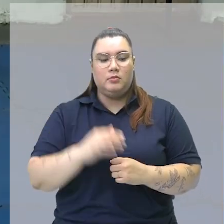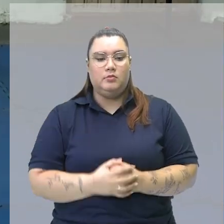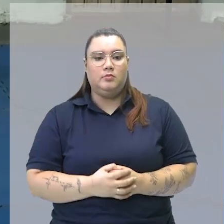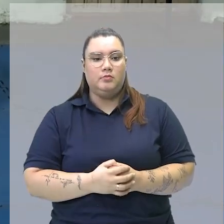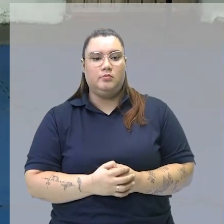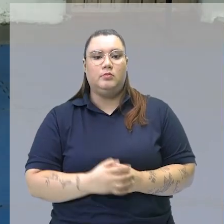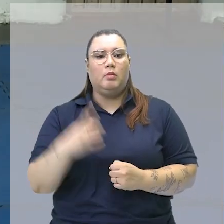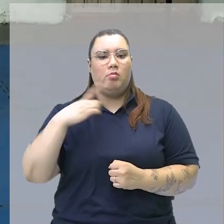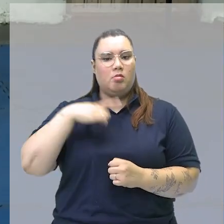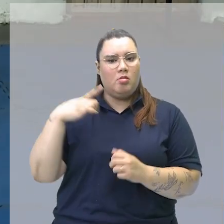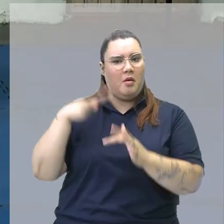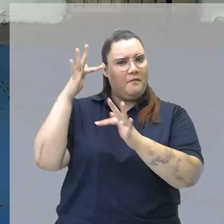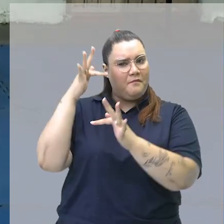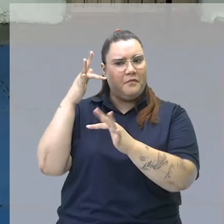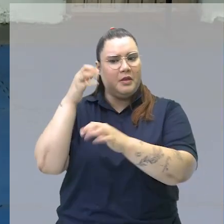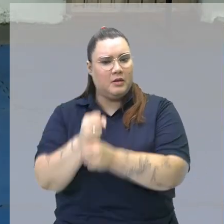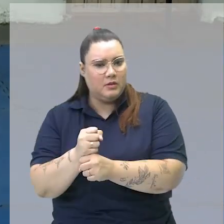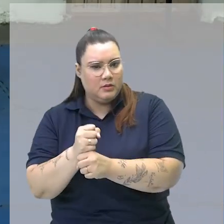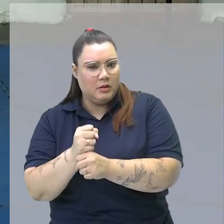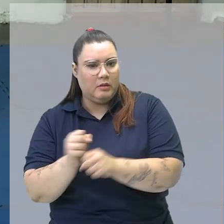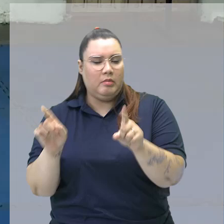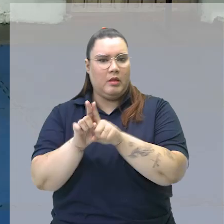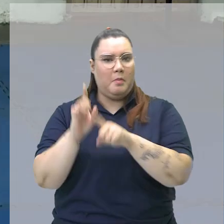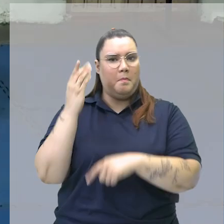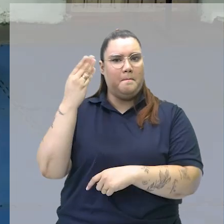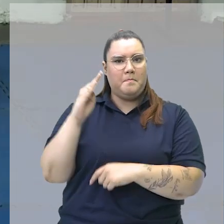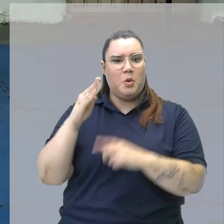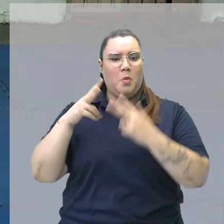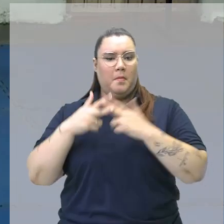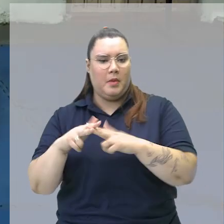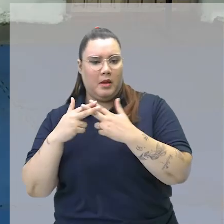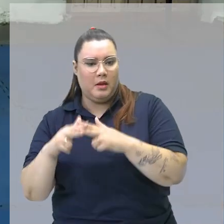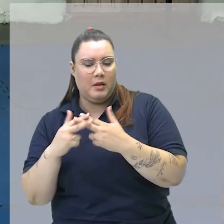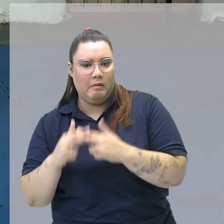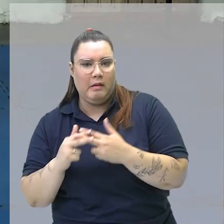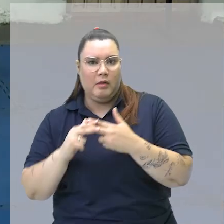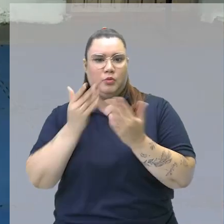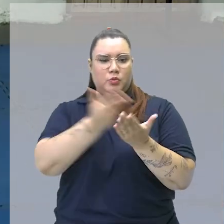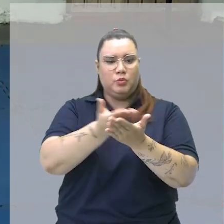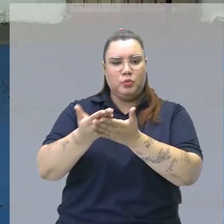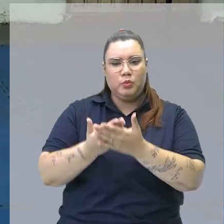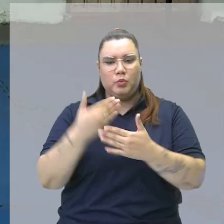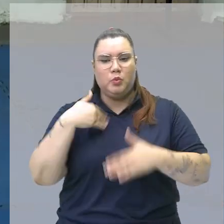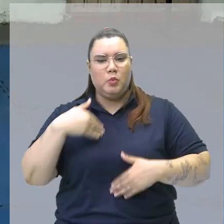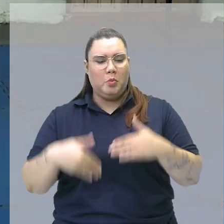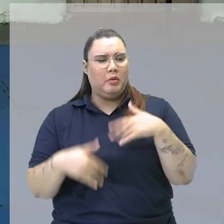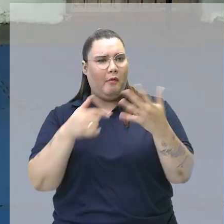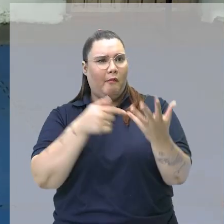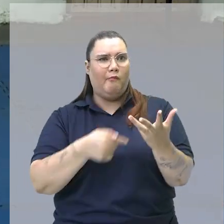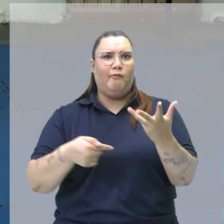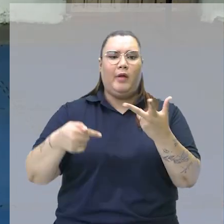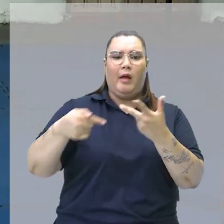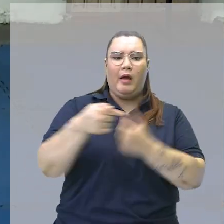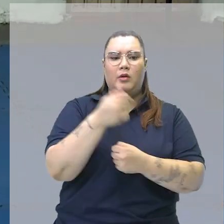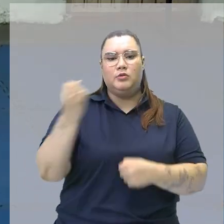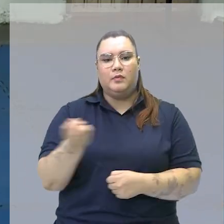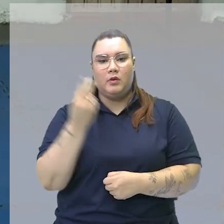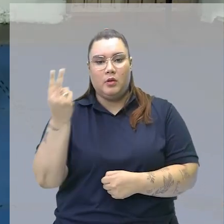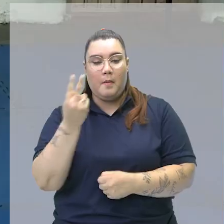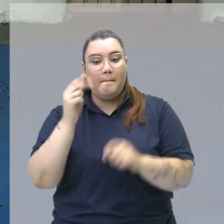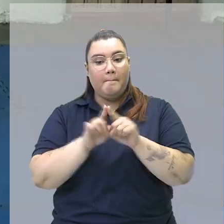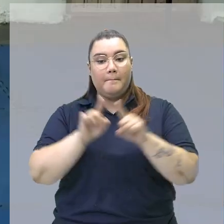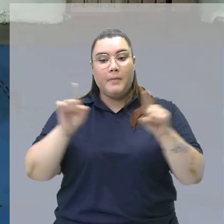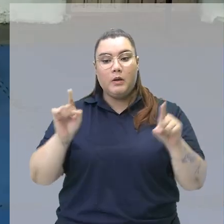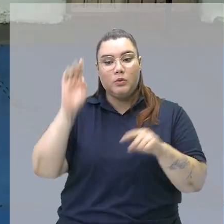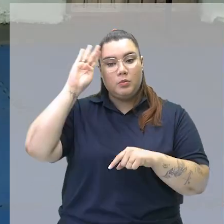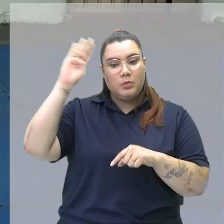tem física no Karatê, tem biomecânica, tem anatomia, ou seja, inúmeros outros valores, mas o principal